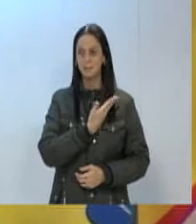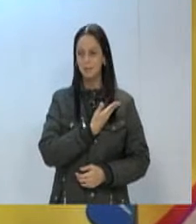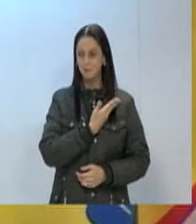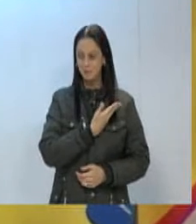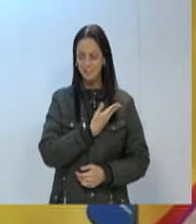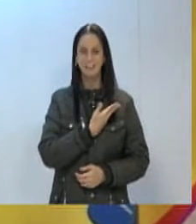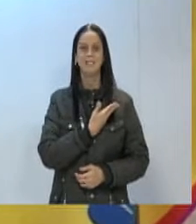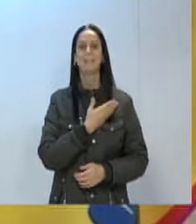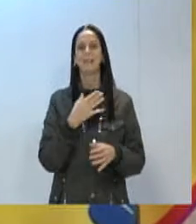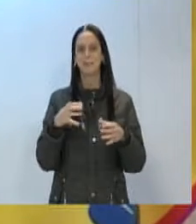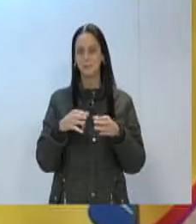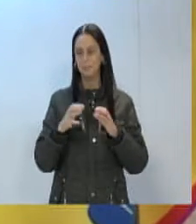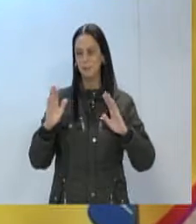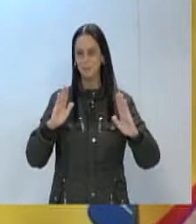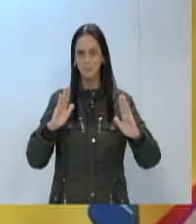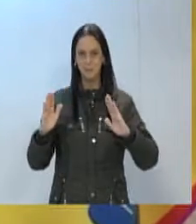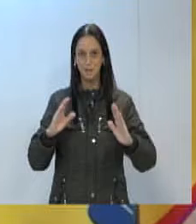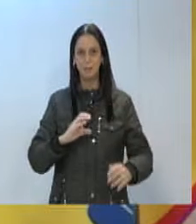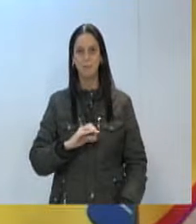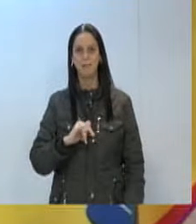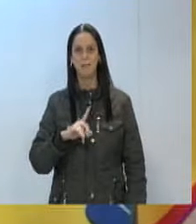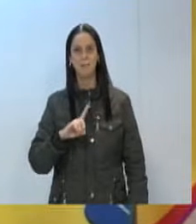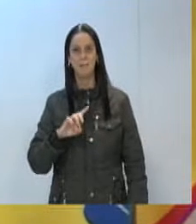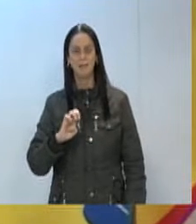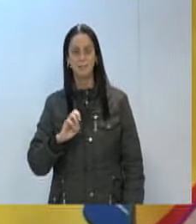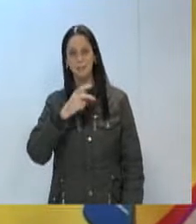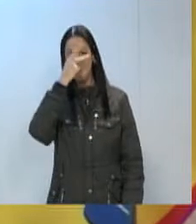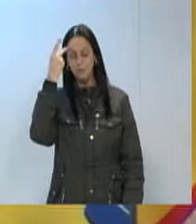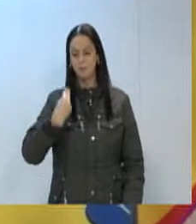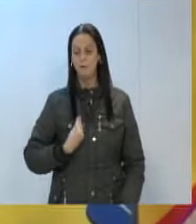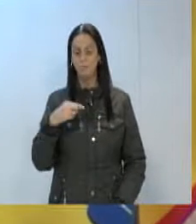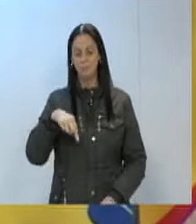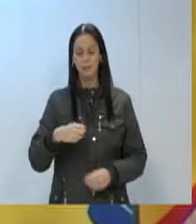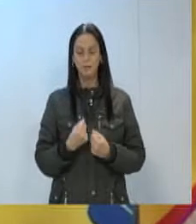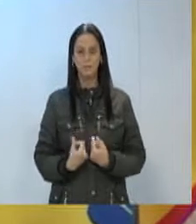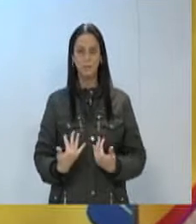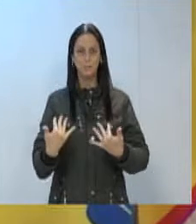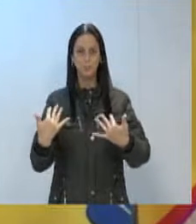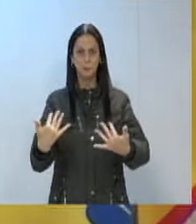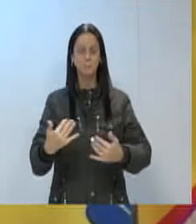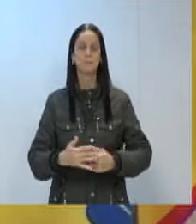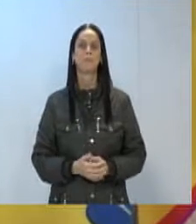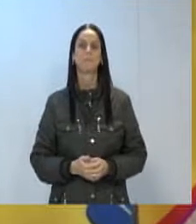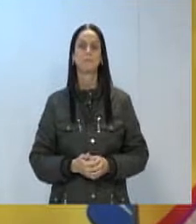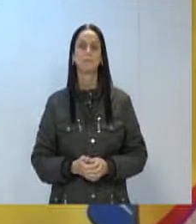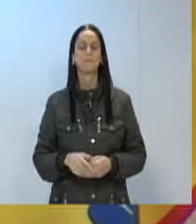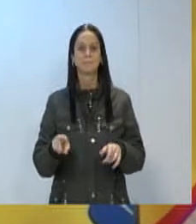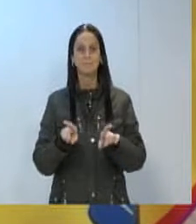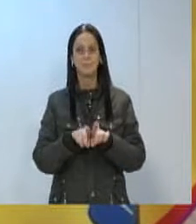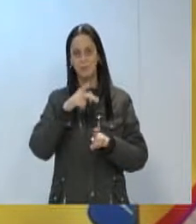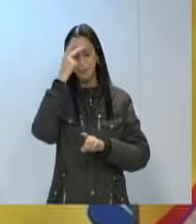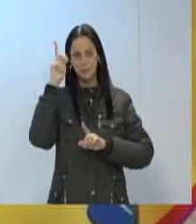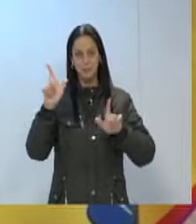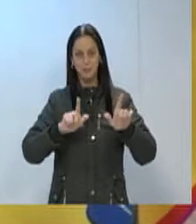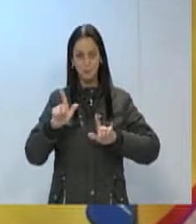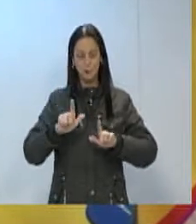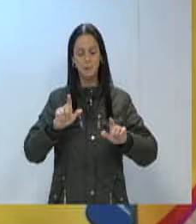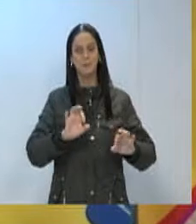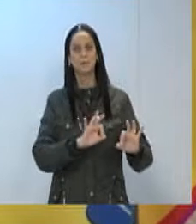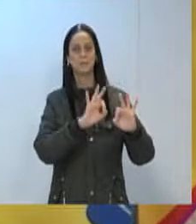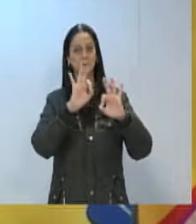Cleide Oliveira cidadãos que aqui estão na na plenária e cidadãos que nos acompanha pela TV L